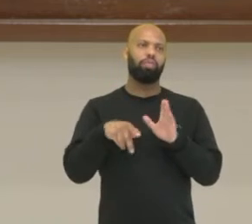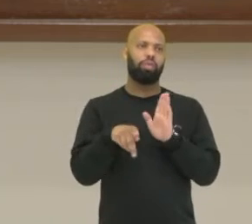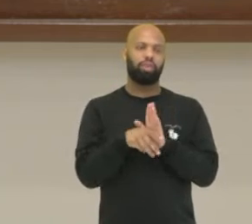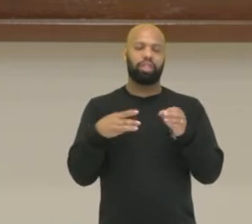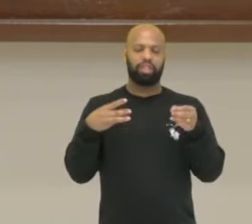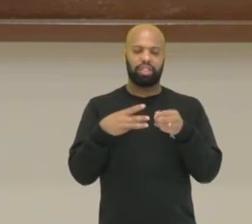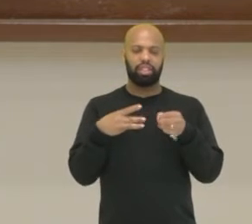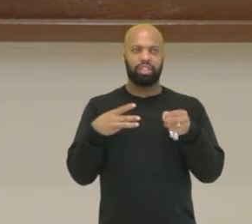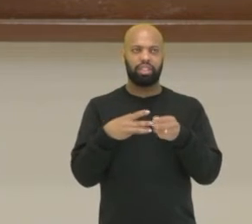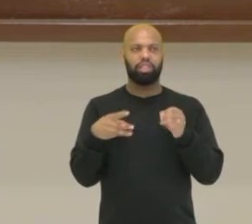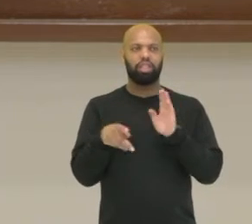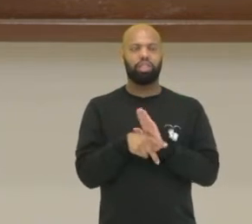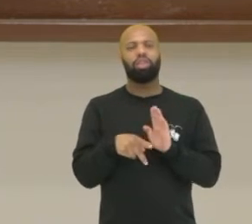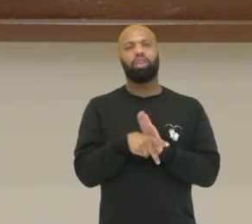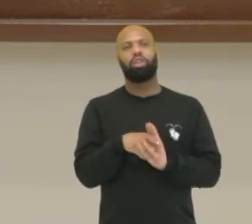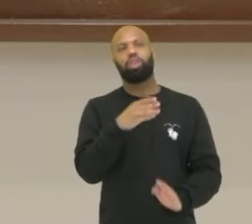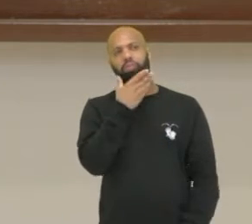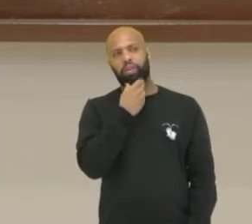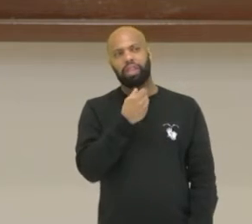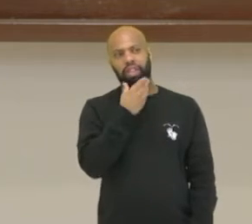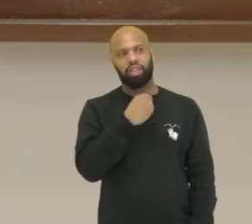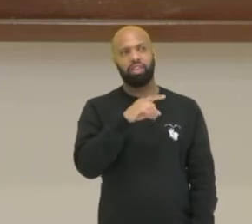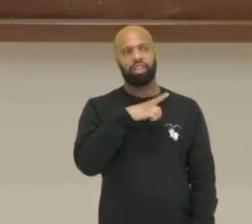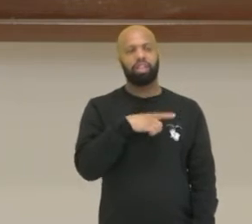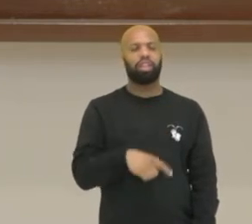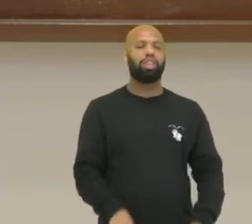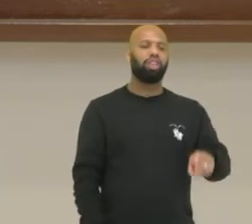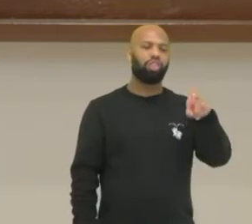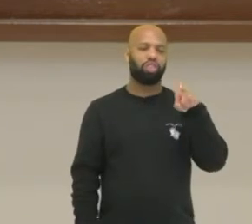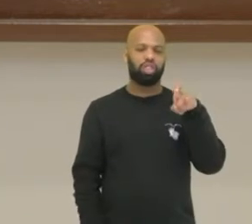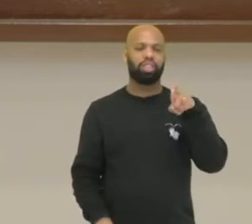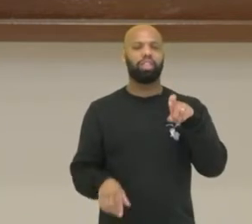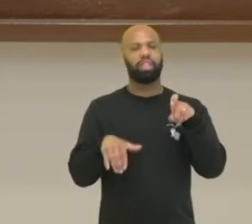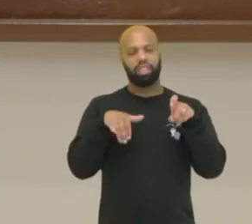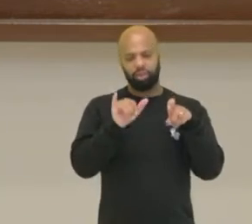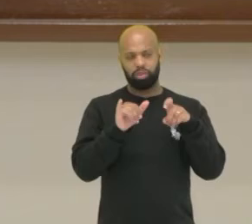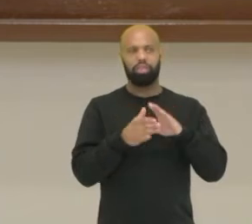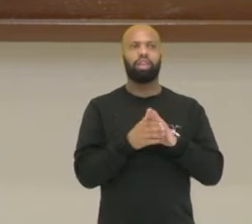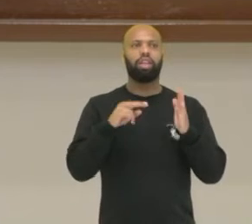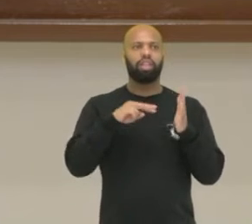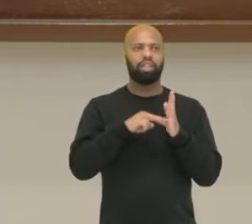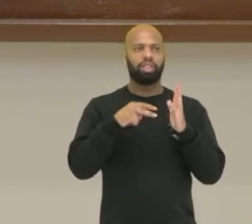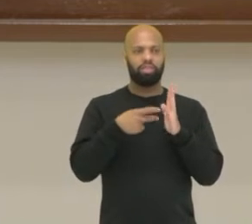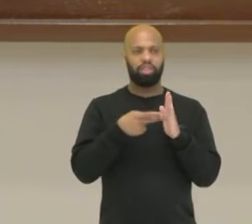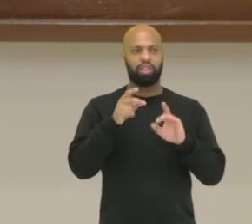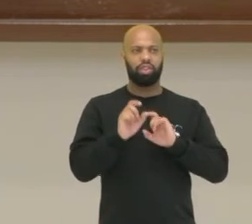nós vamos encontrar X e Y. Ou seja,